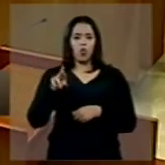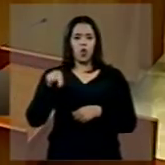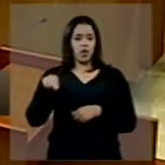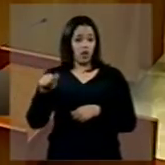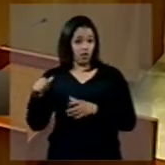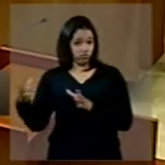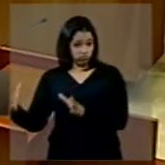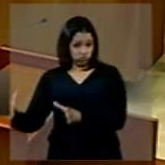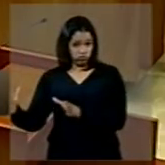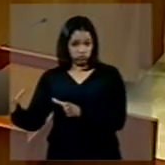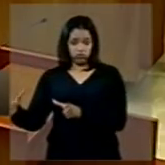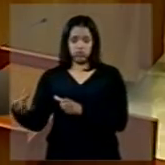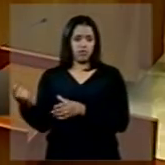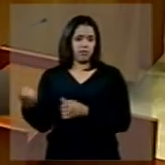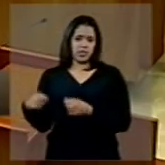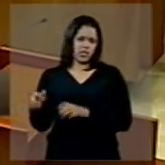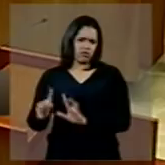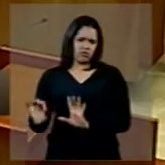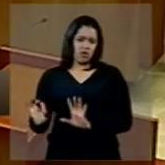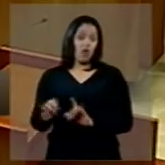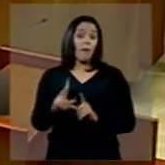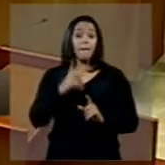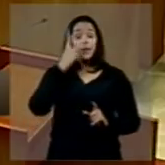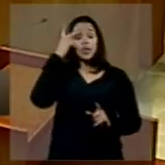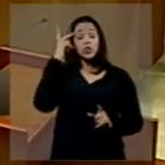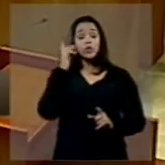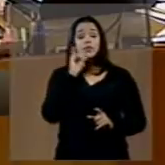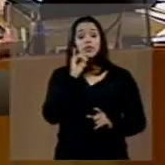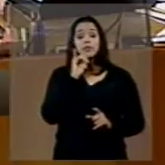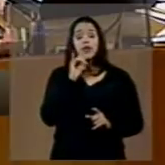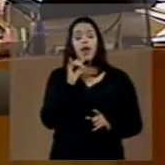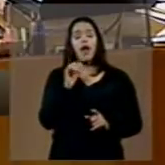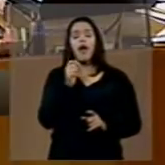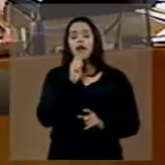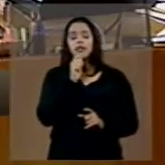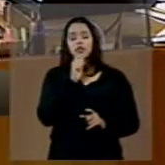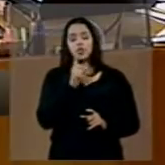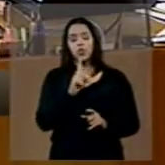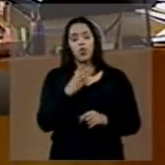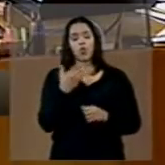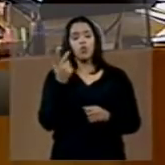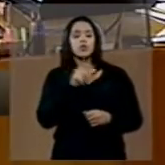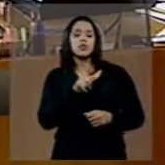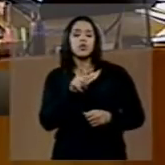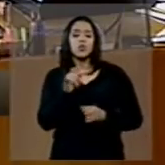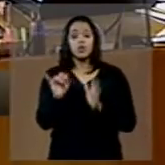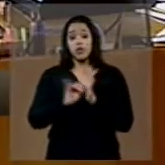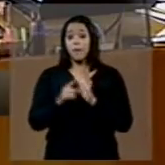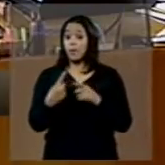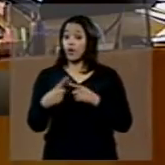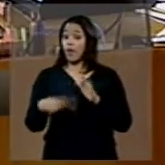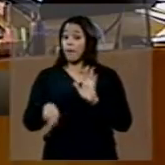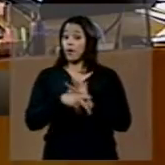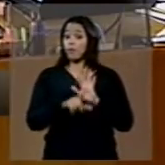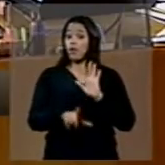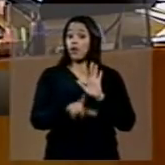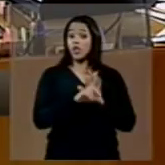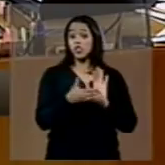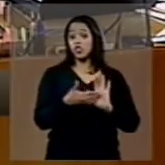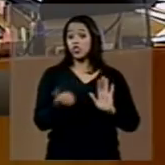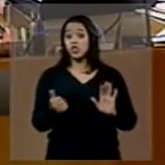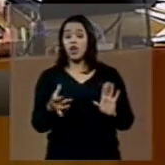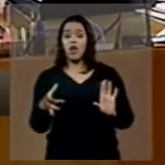as urnas só com aqueles que lograram a identificação, porque a própria lei exclui a ligação